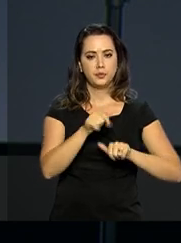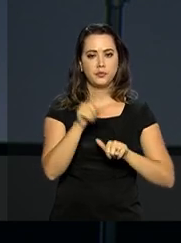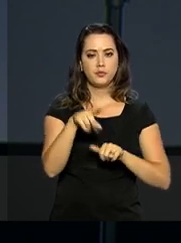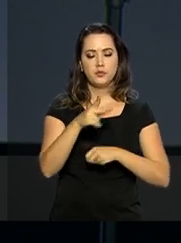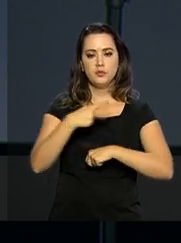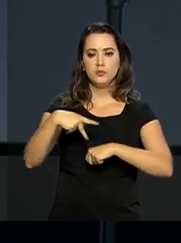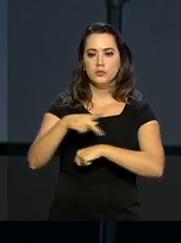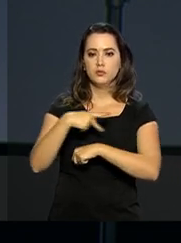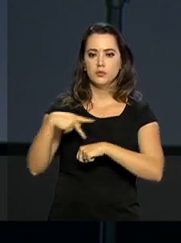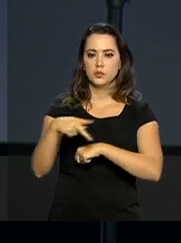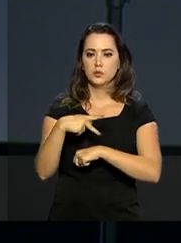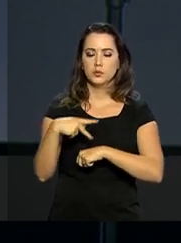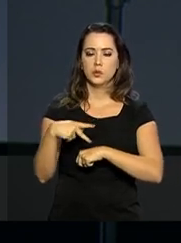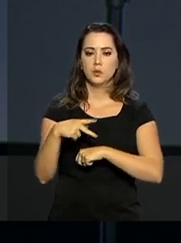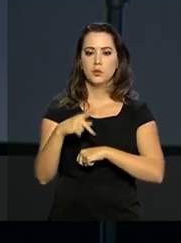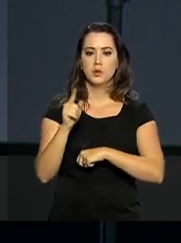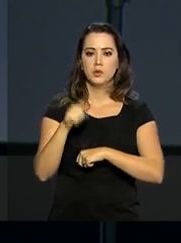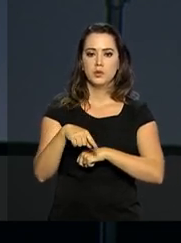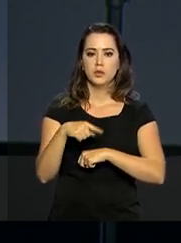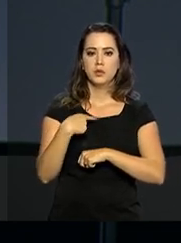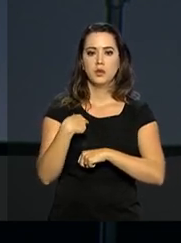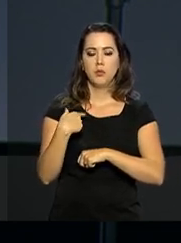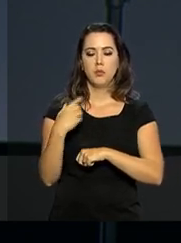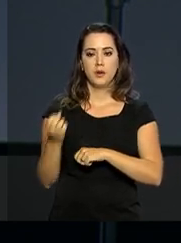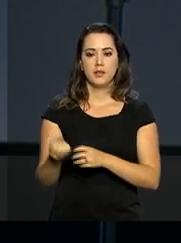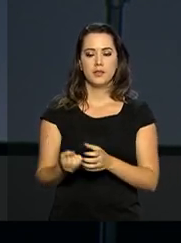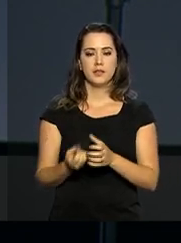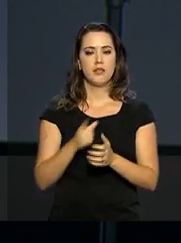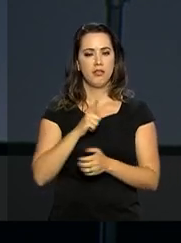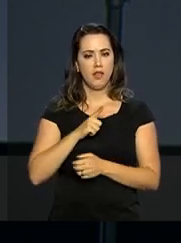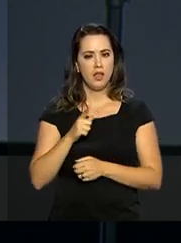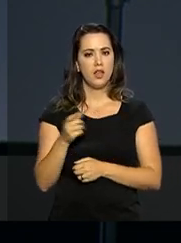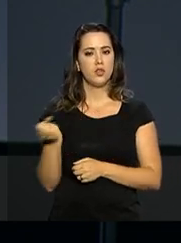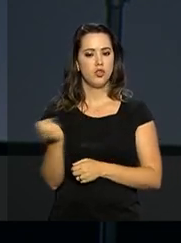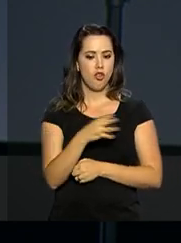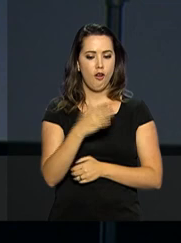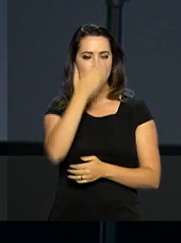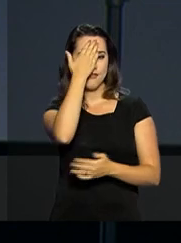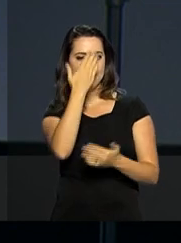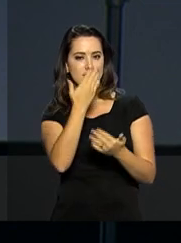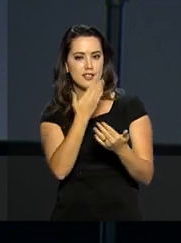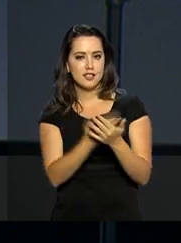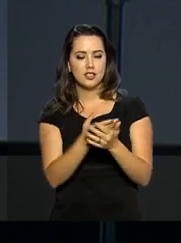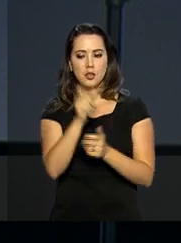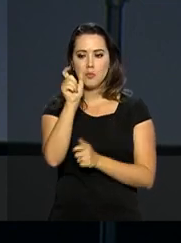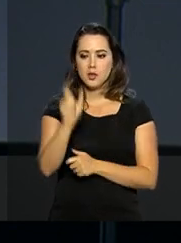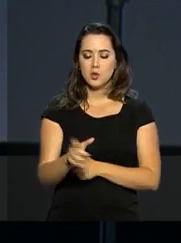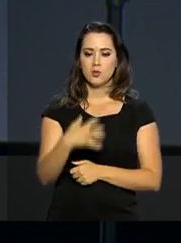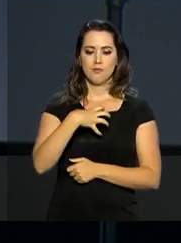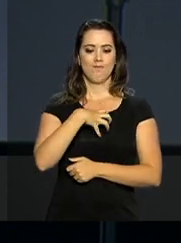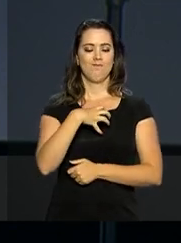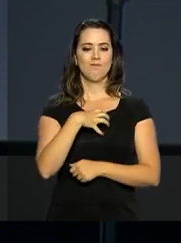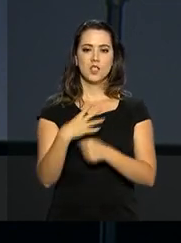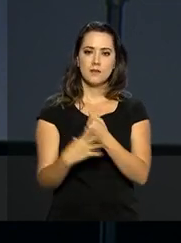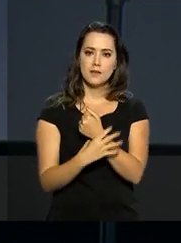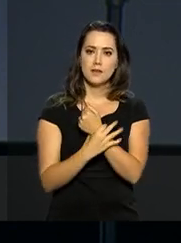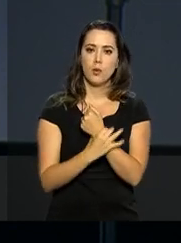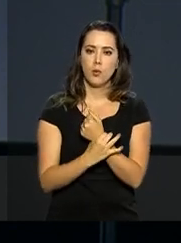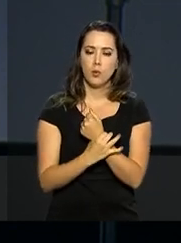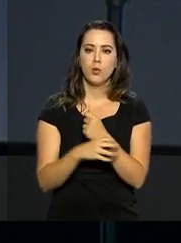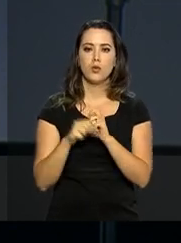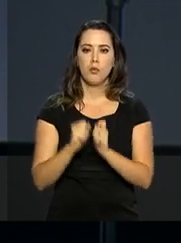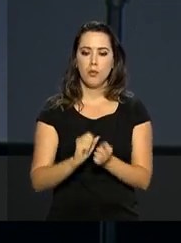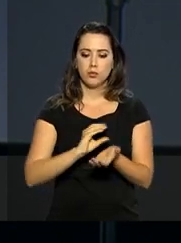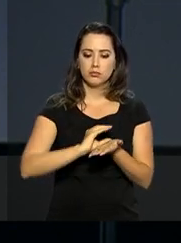país que inspira renovada confiança. É um país onde o investidor se sente seguro,